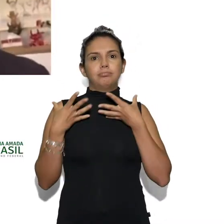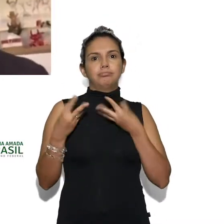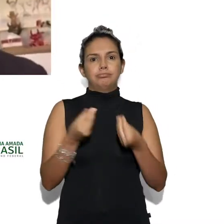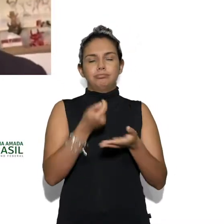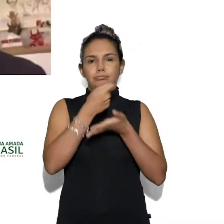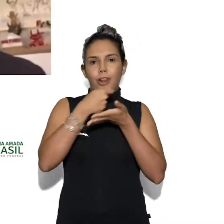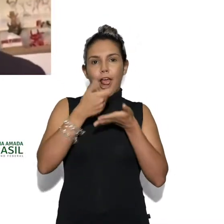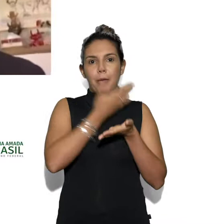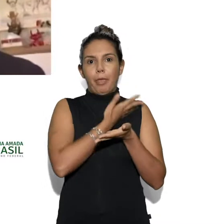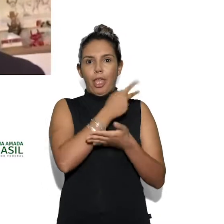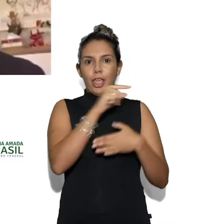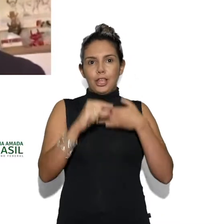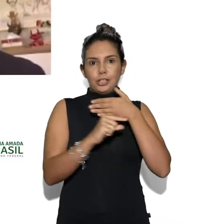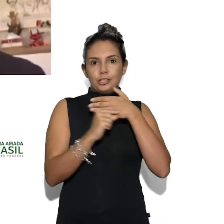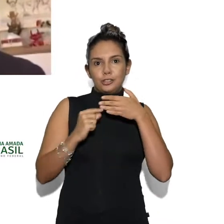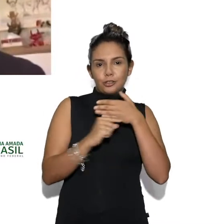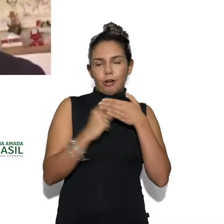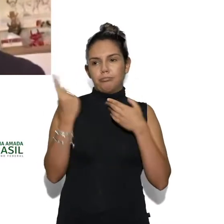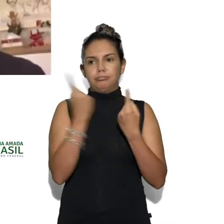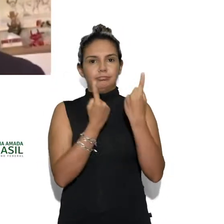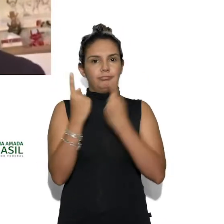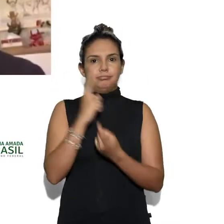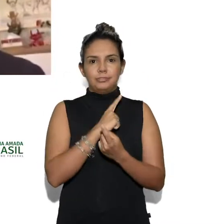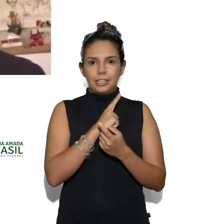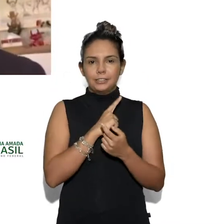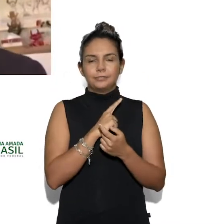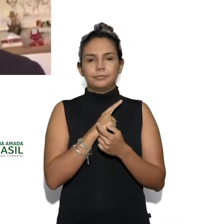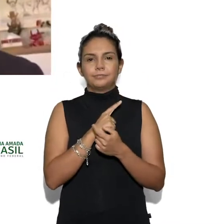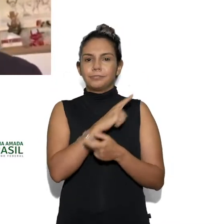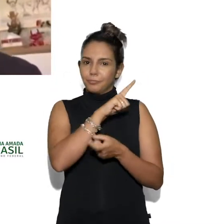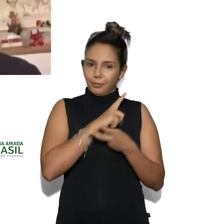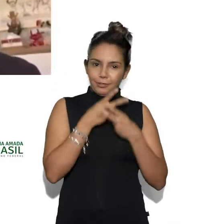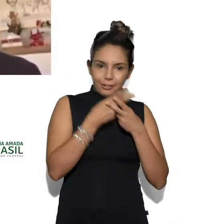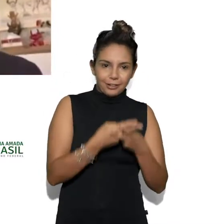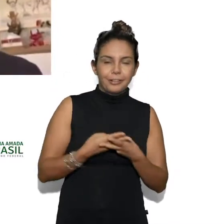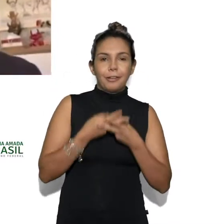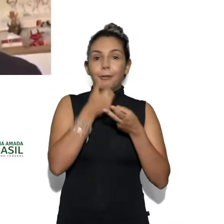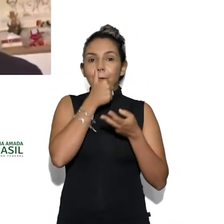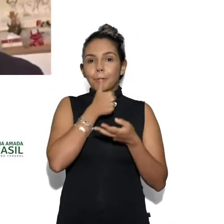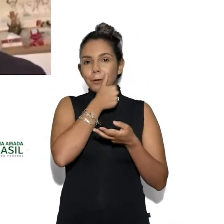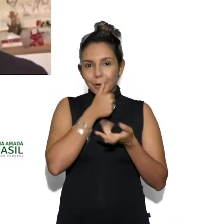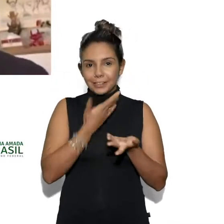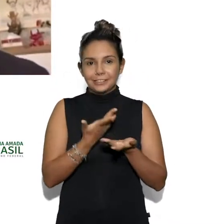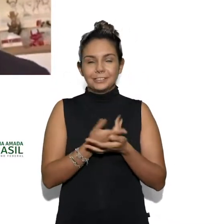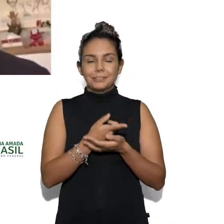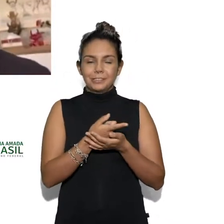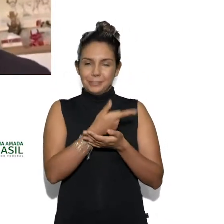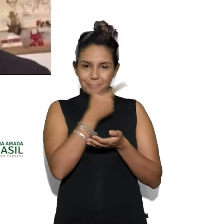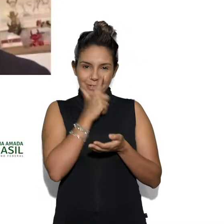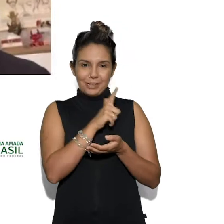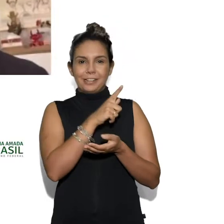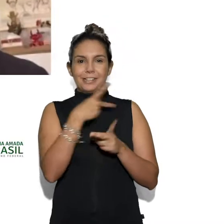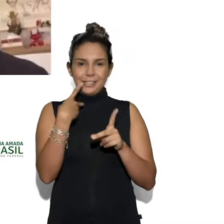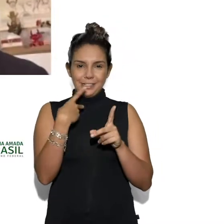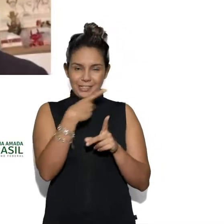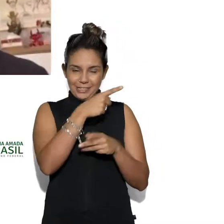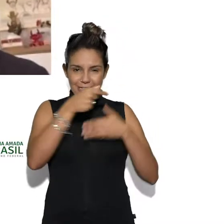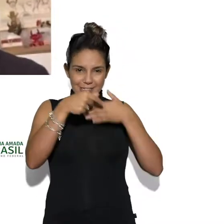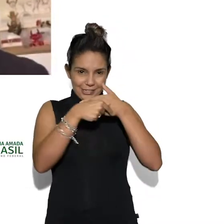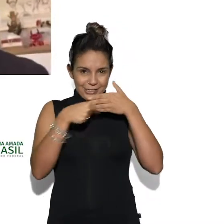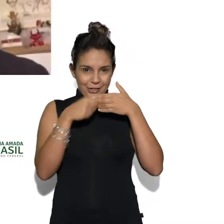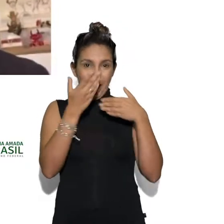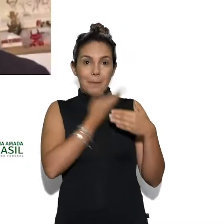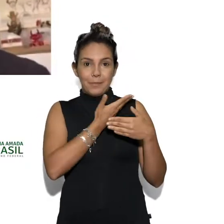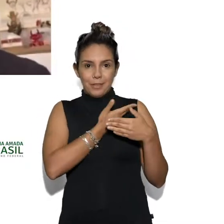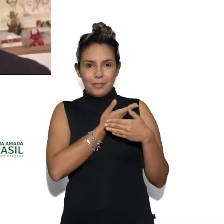de escritores em seu redor e você tem ainda aguenta assim isso. Mas você merece ter escritores amigos, porque